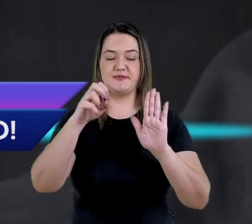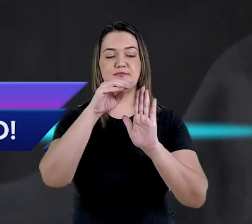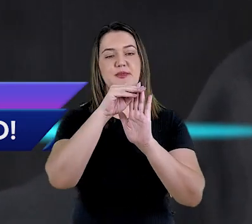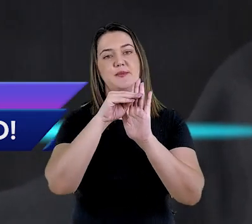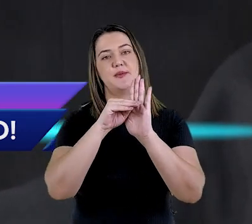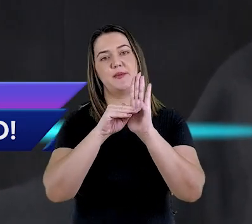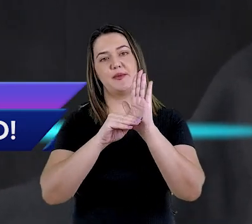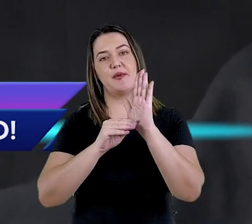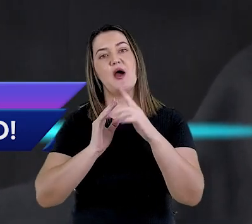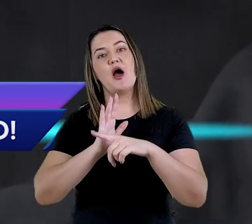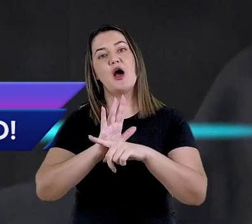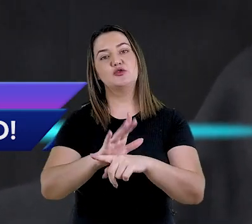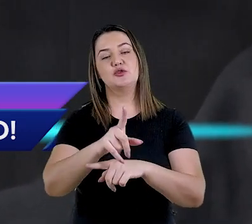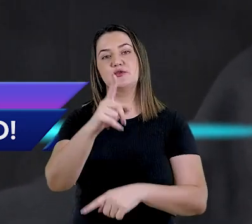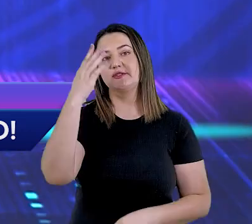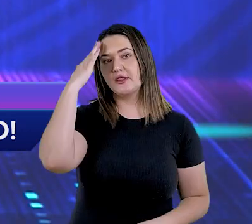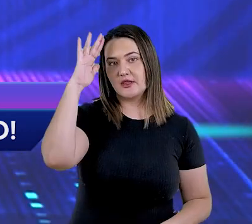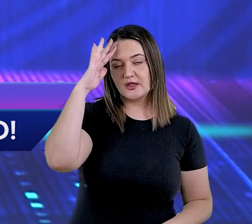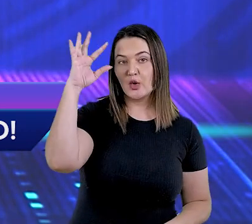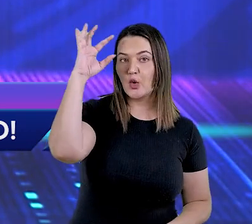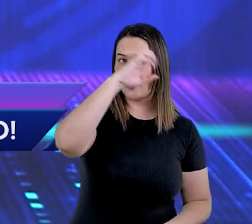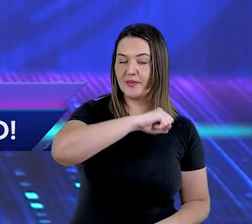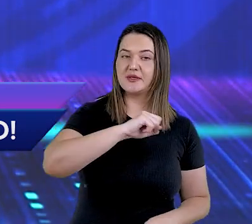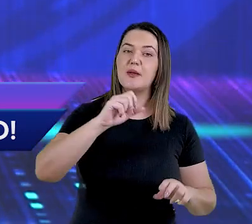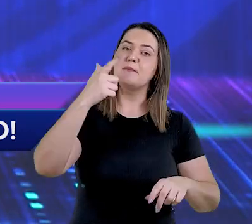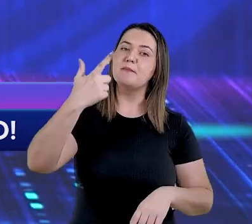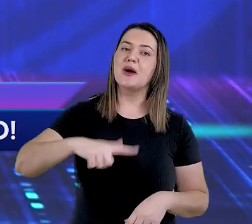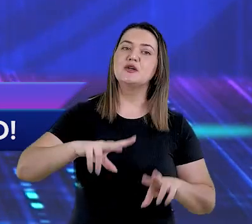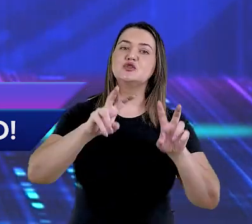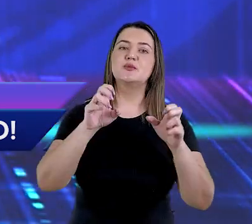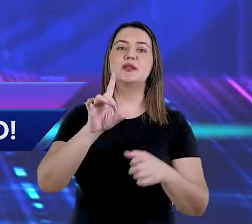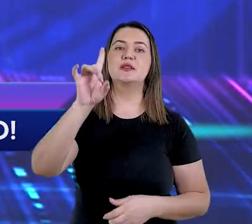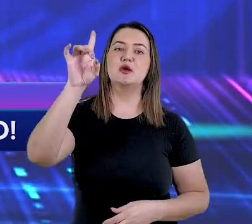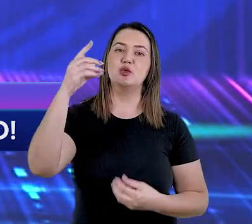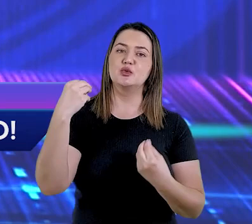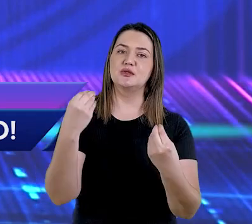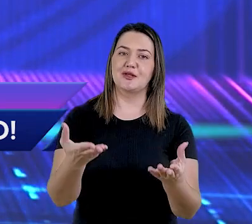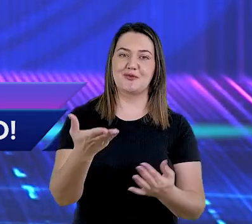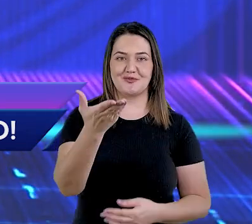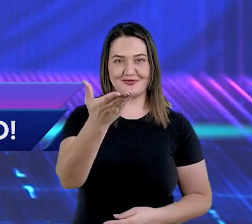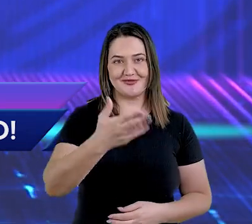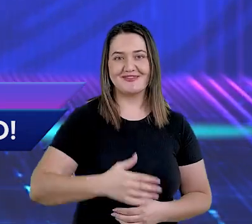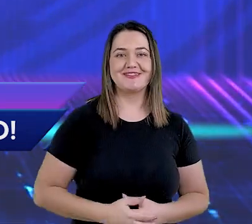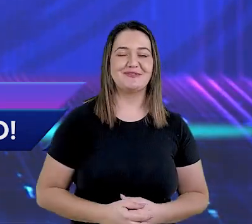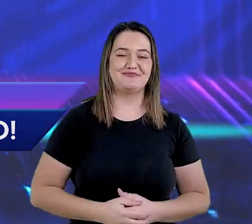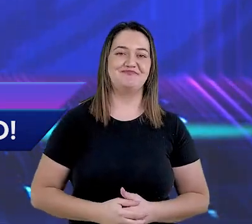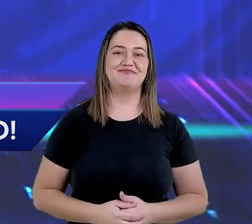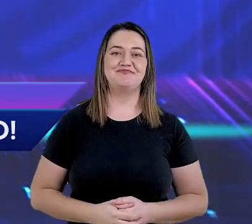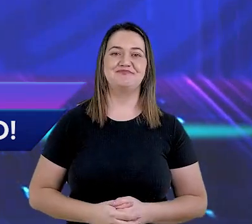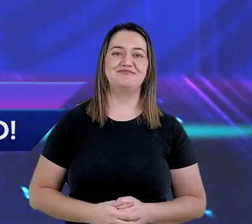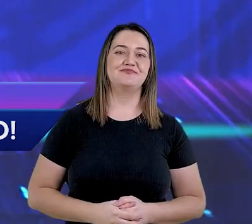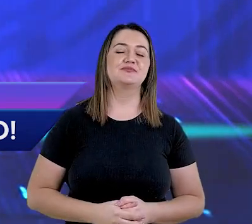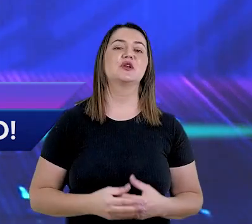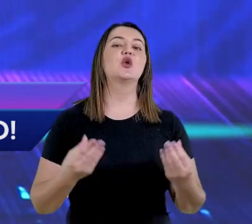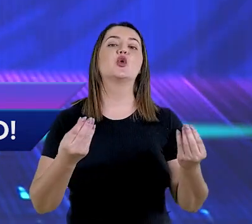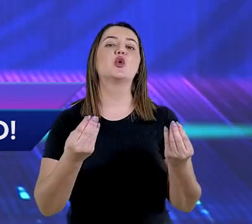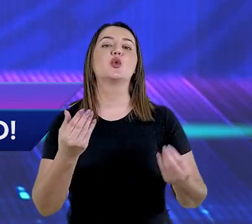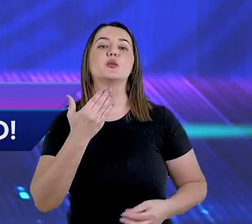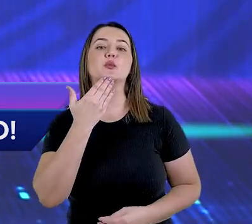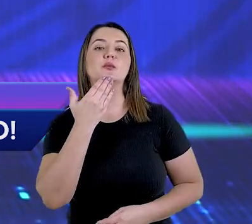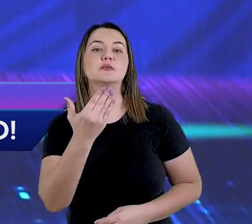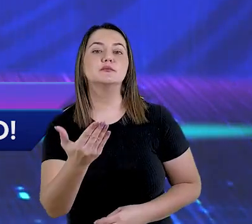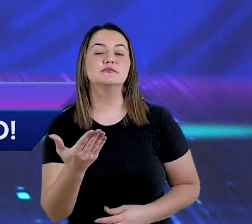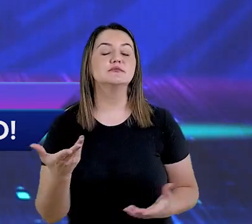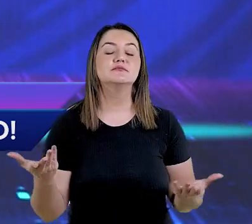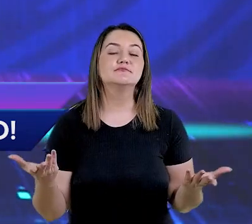que você entenda e compreenda mais e melhor sobre aquilo que Deus deixou revelado em sua Palavra. E como é que